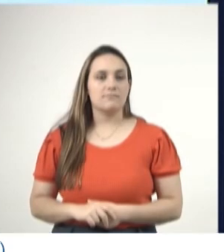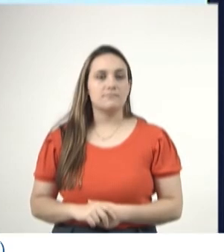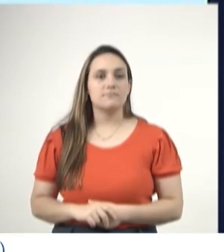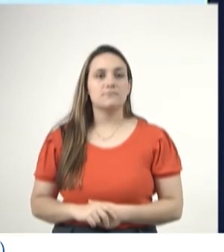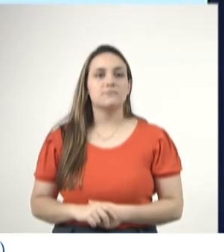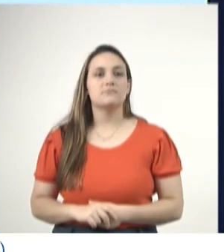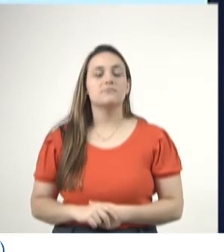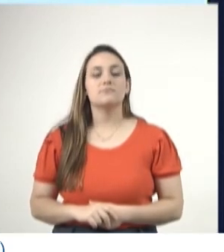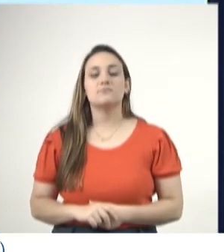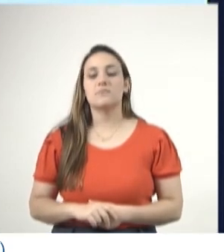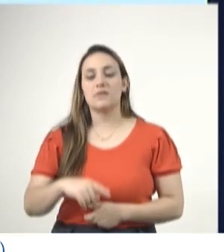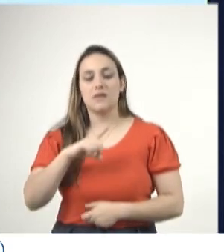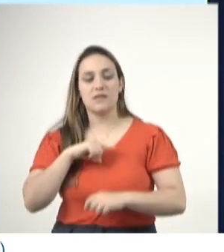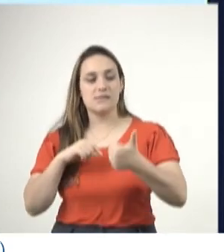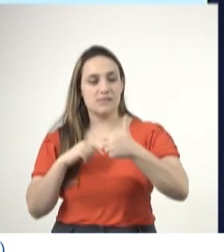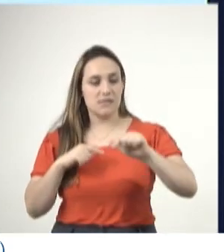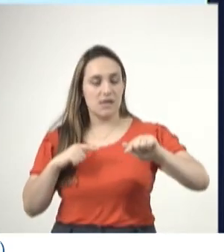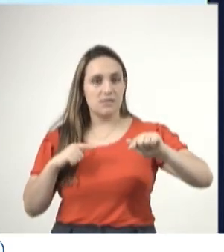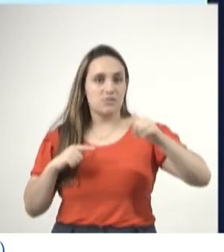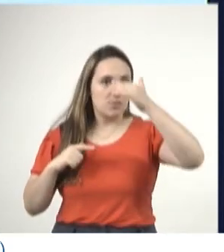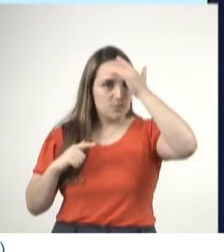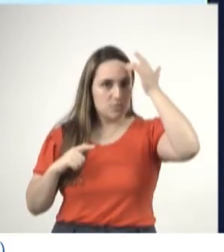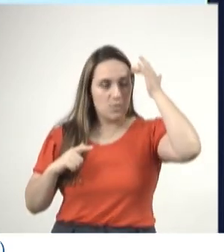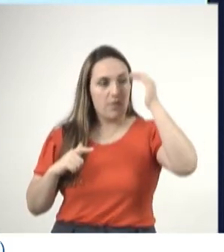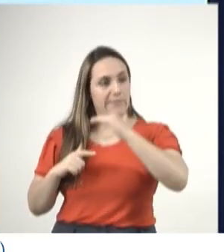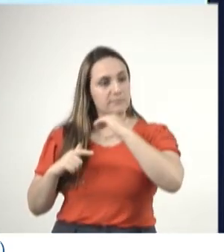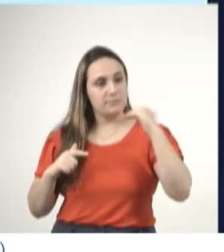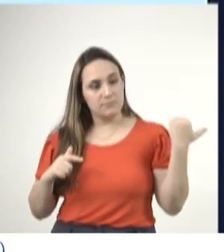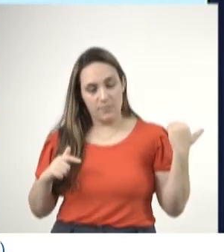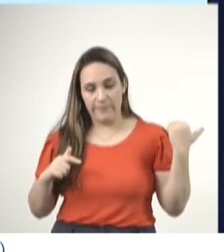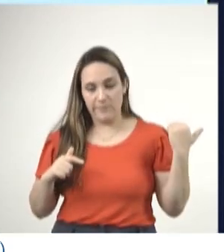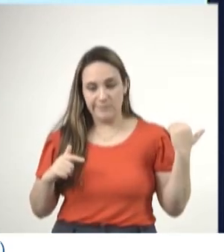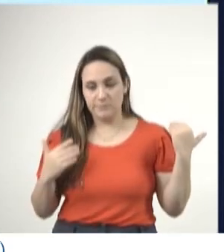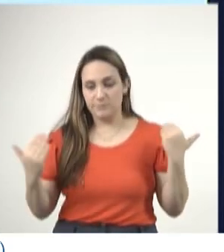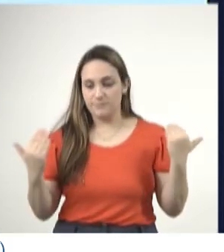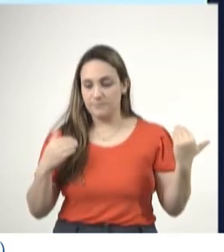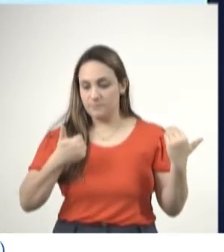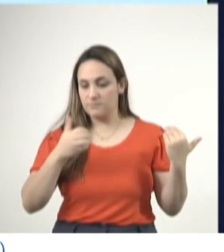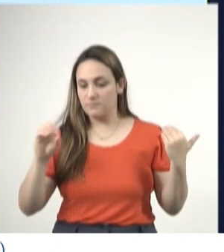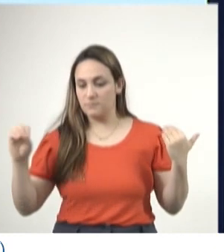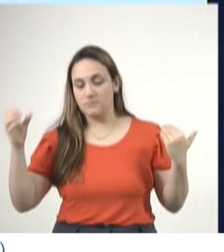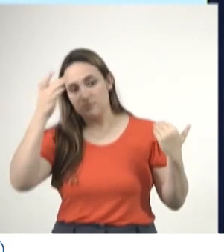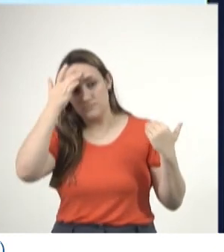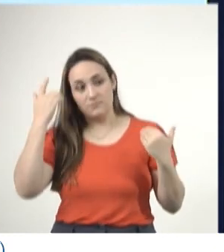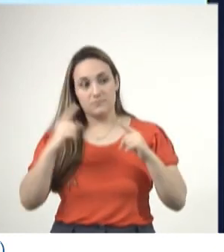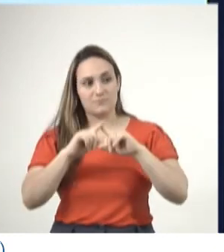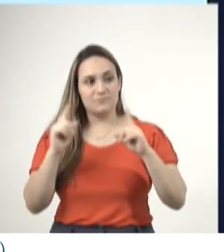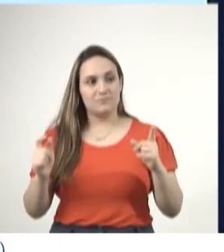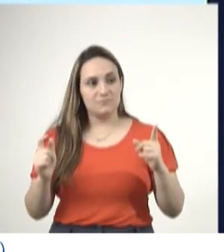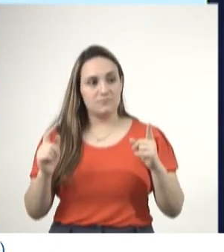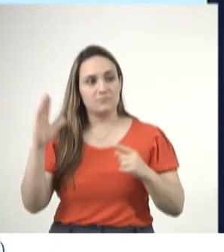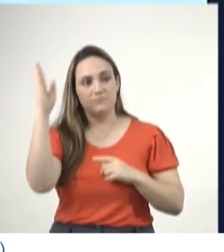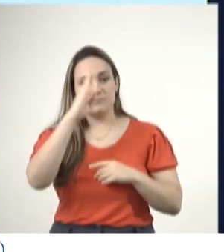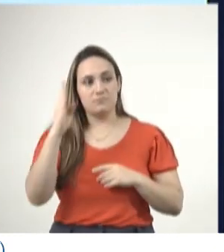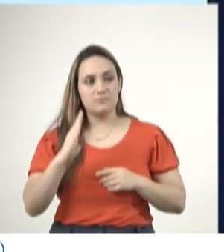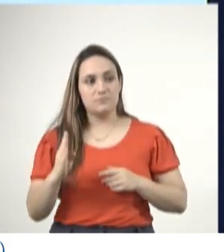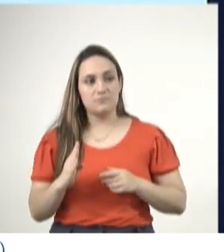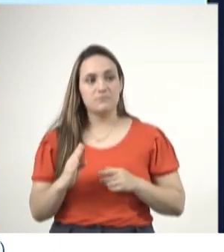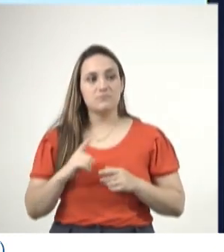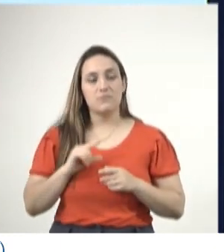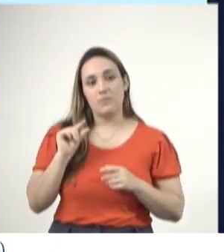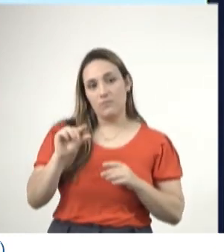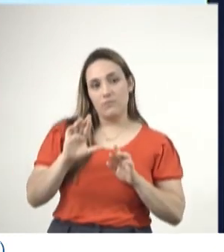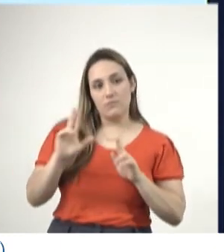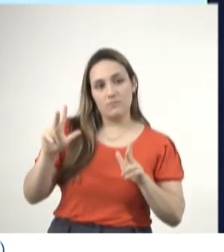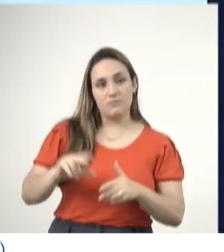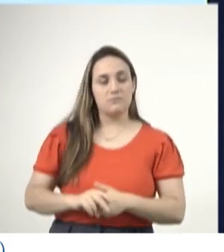mortes a cada 100 mil habitantes, isso é divulgado pela OMS. No Brasil, eu vi que está um pouco divergente, mas